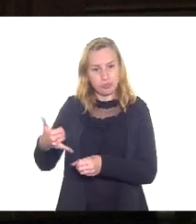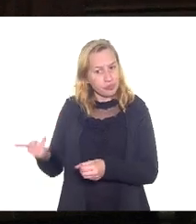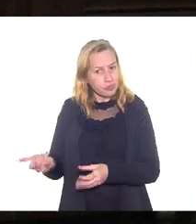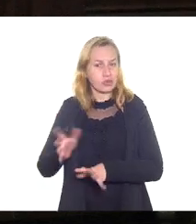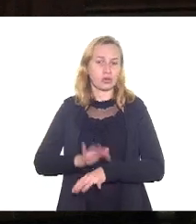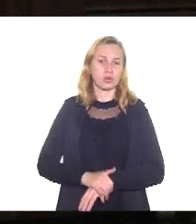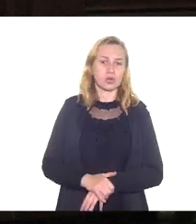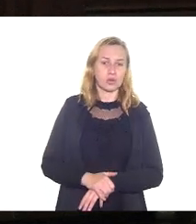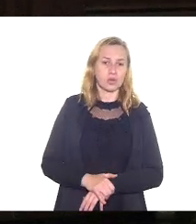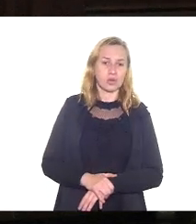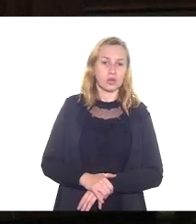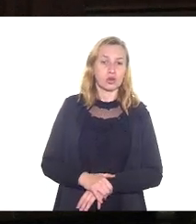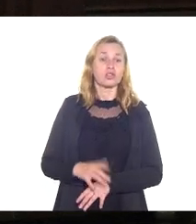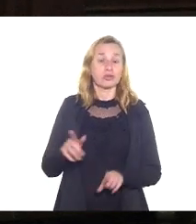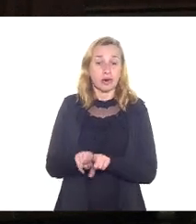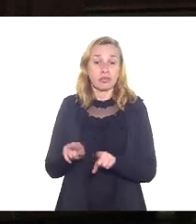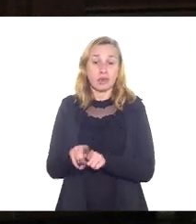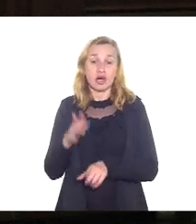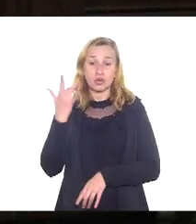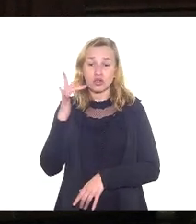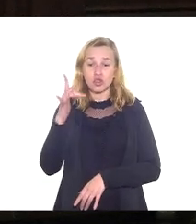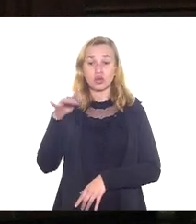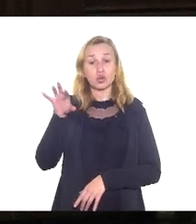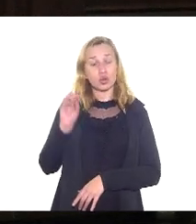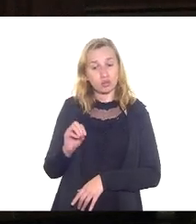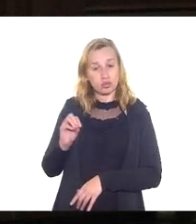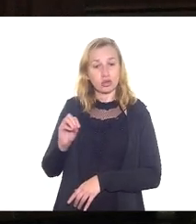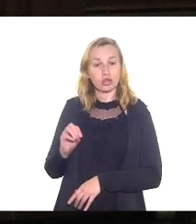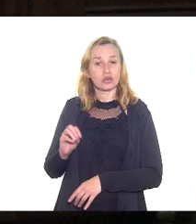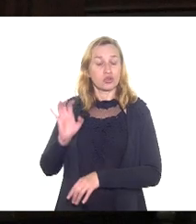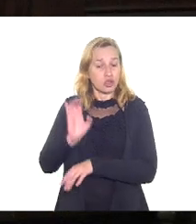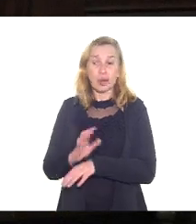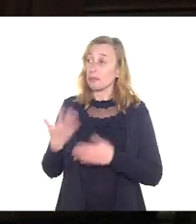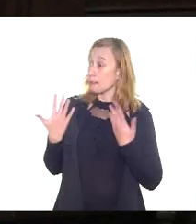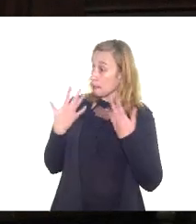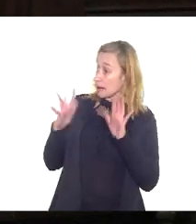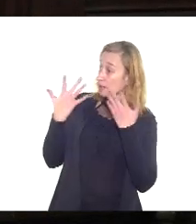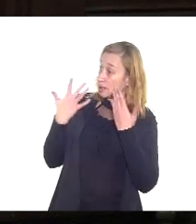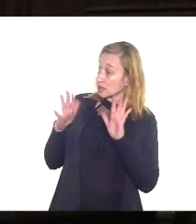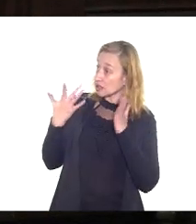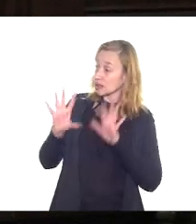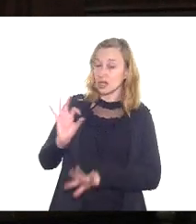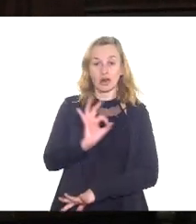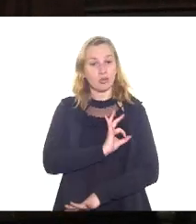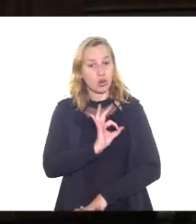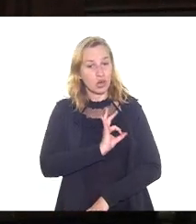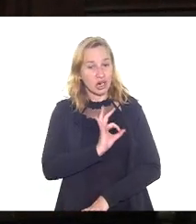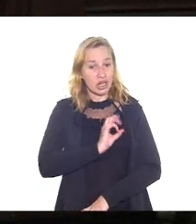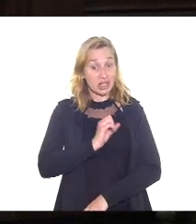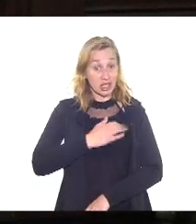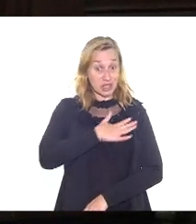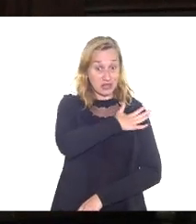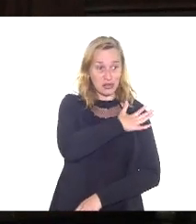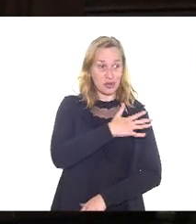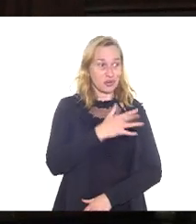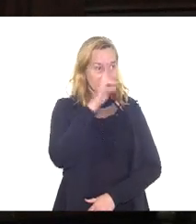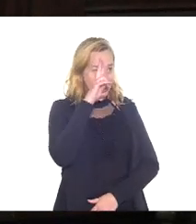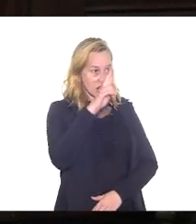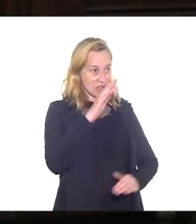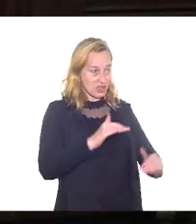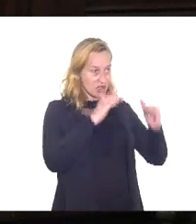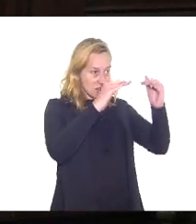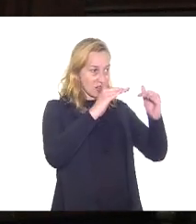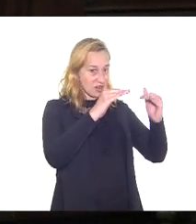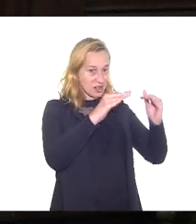próprio tesouro do Estado. Então, parabenizo a Polícia Civil, que Vossa Excelência